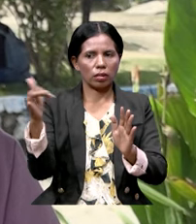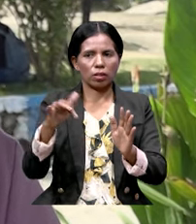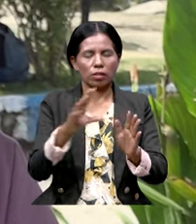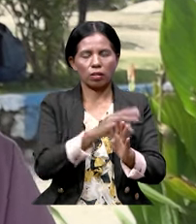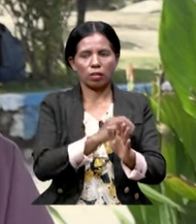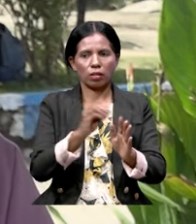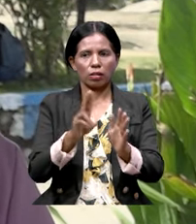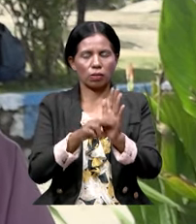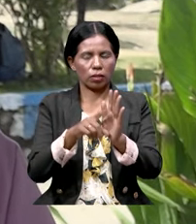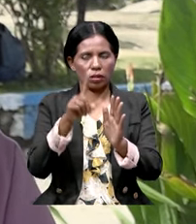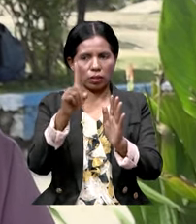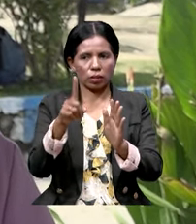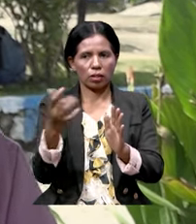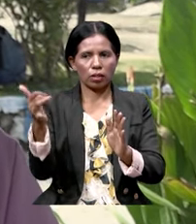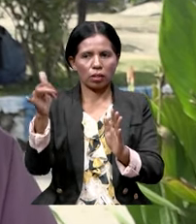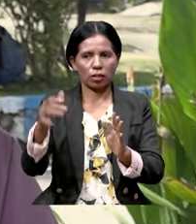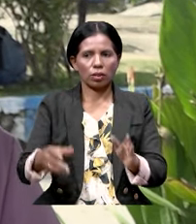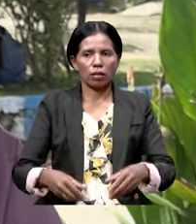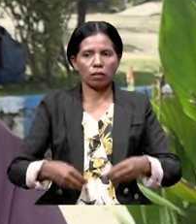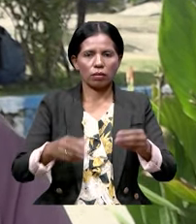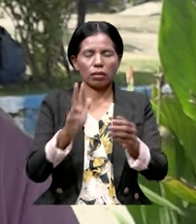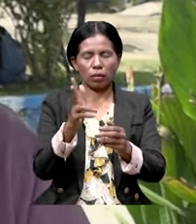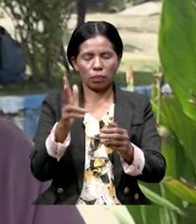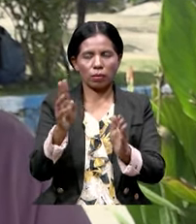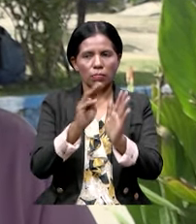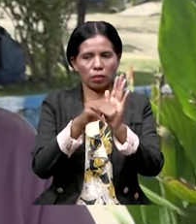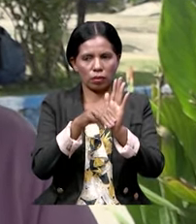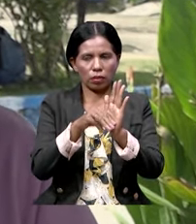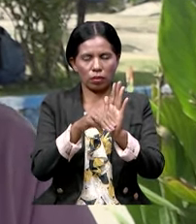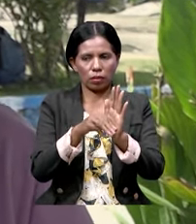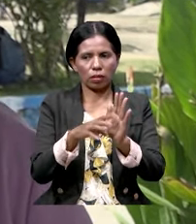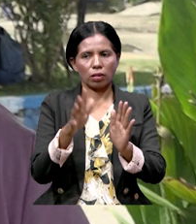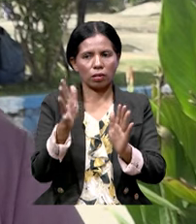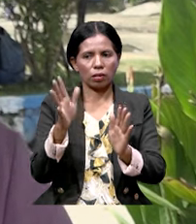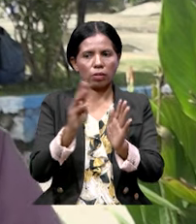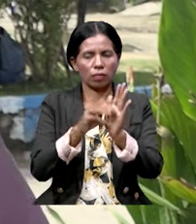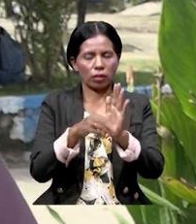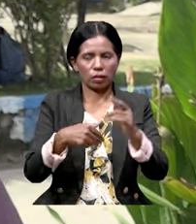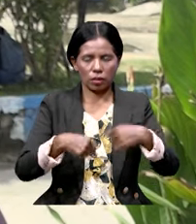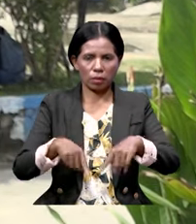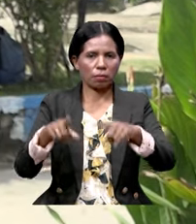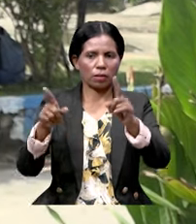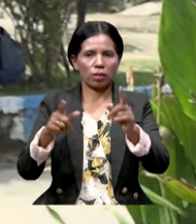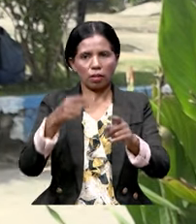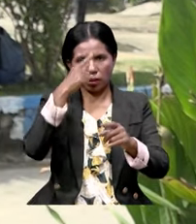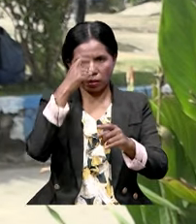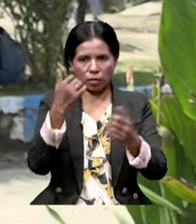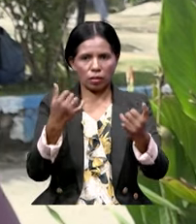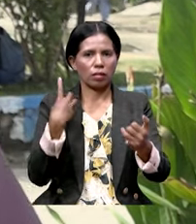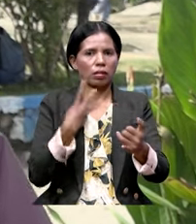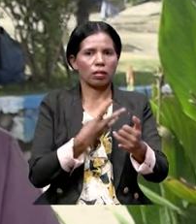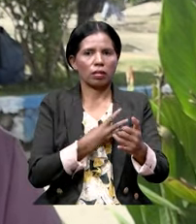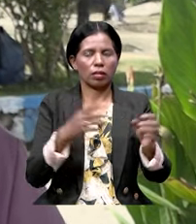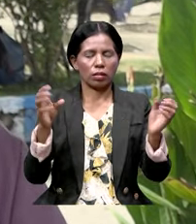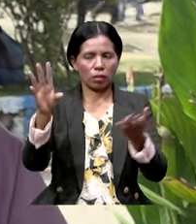ya oras rua o ida ne la rame vez ya vo 30 minutos o 40 minutos es ne sira sayona amba ida ne ma ita la rum al